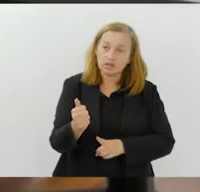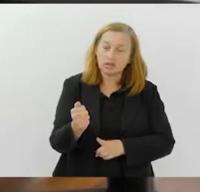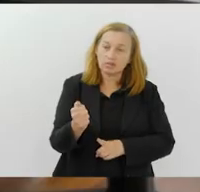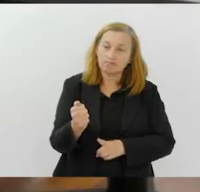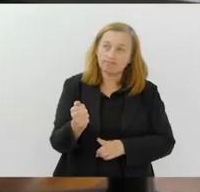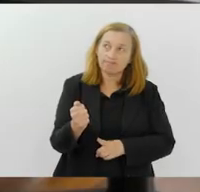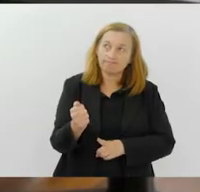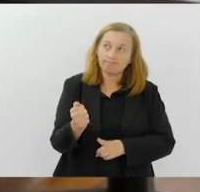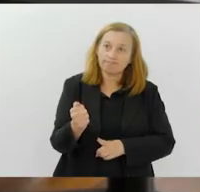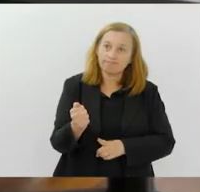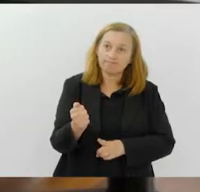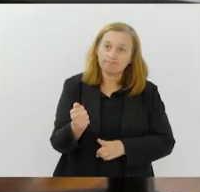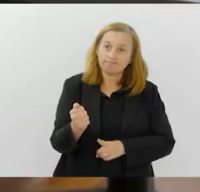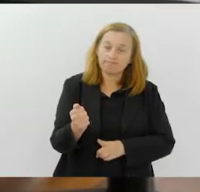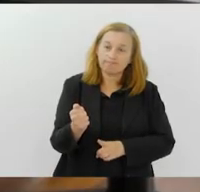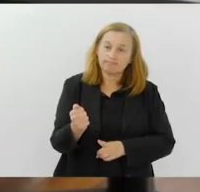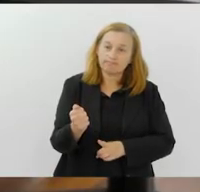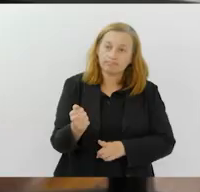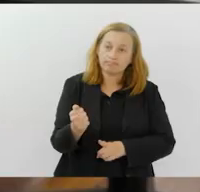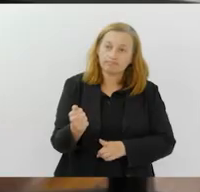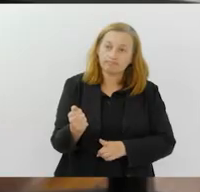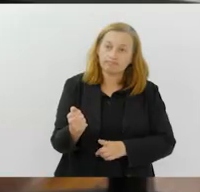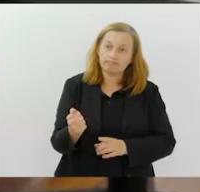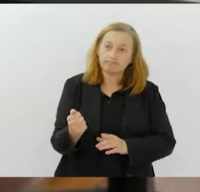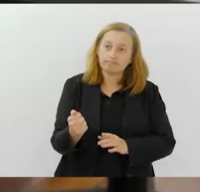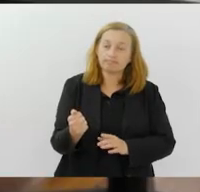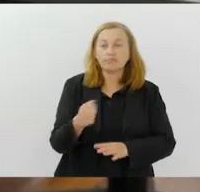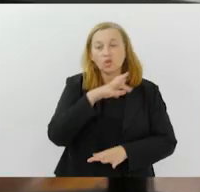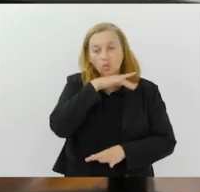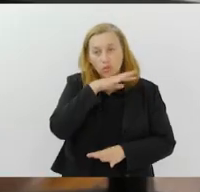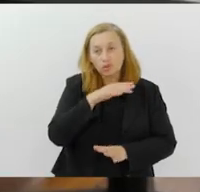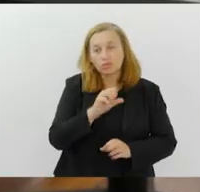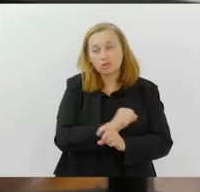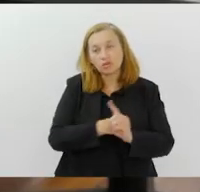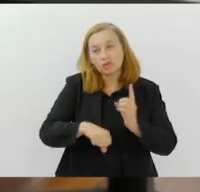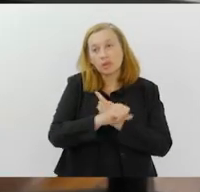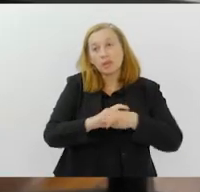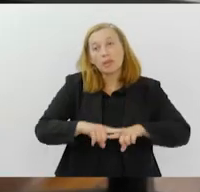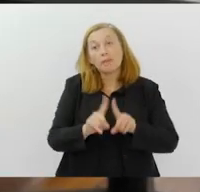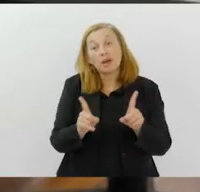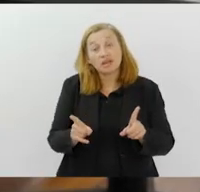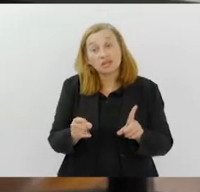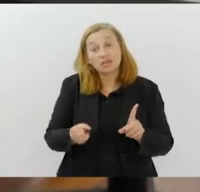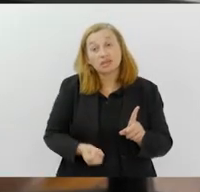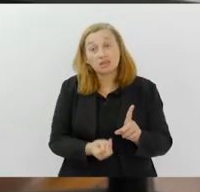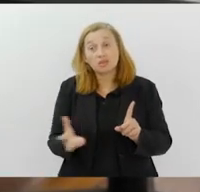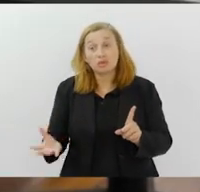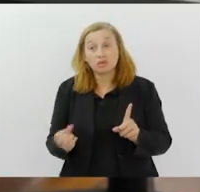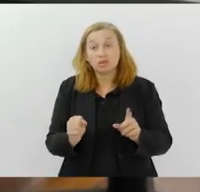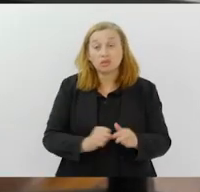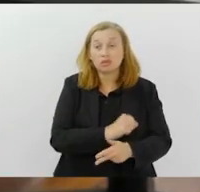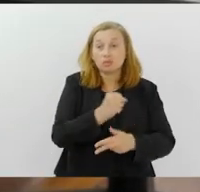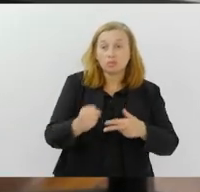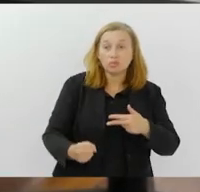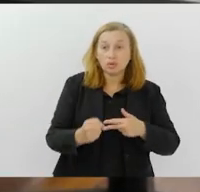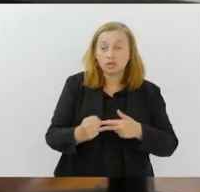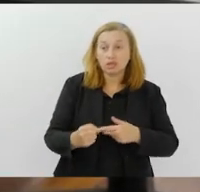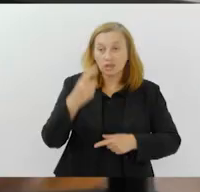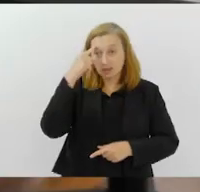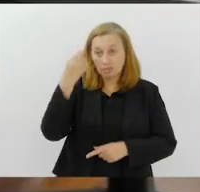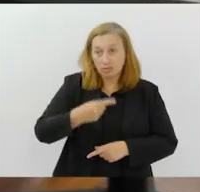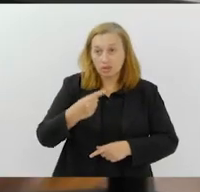vitória funcionalmente negativa pra sociedade mas enquanto o poder que emana do povo